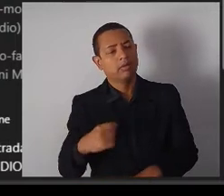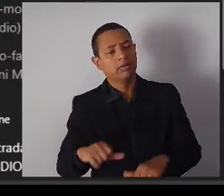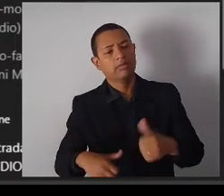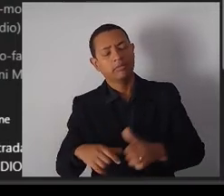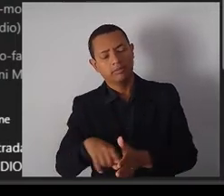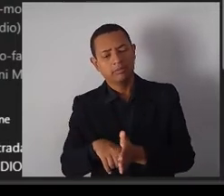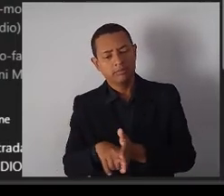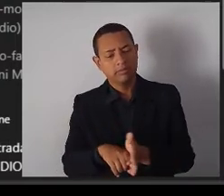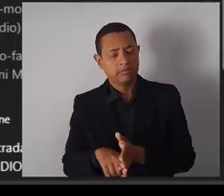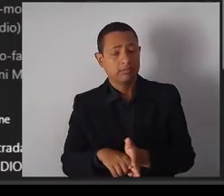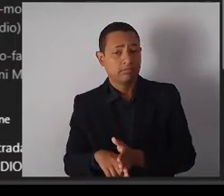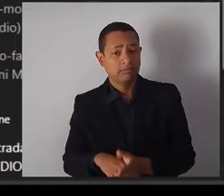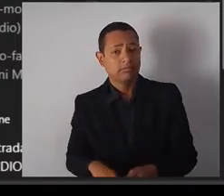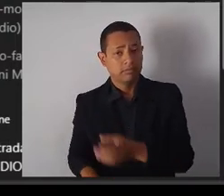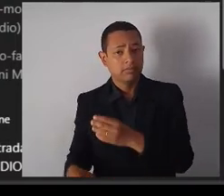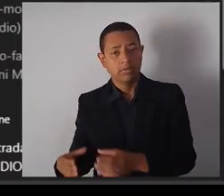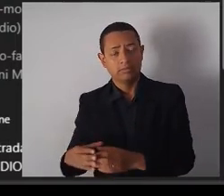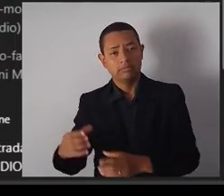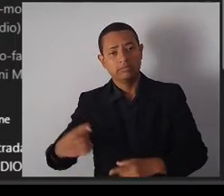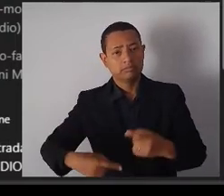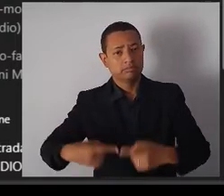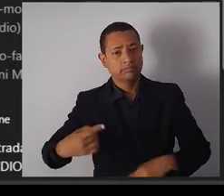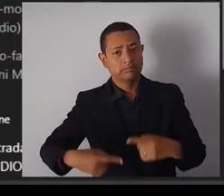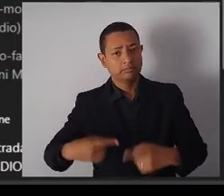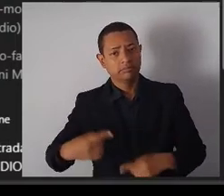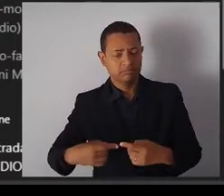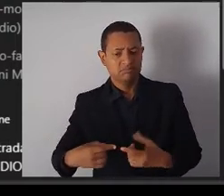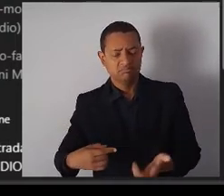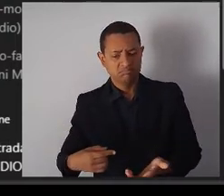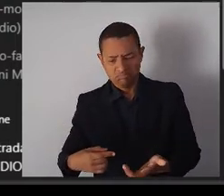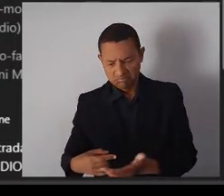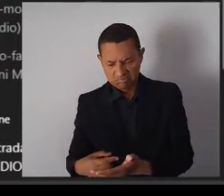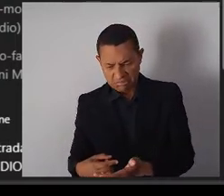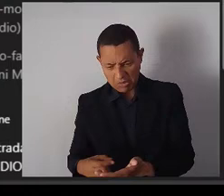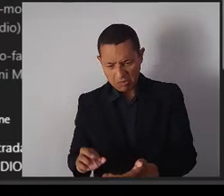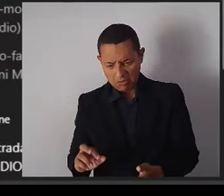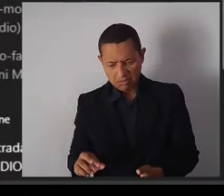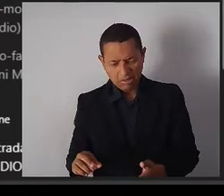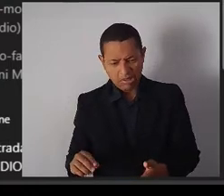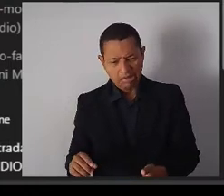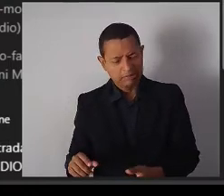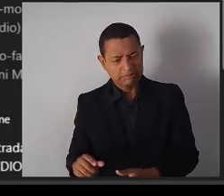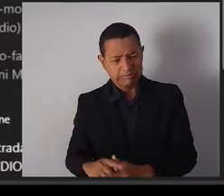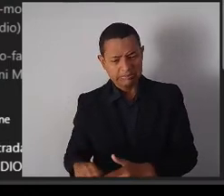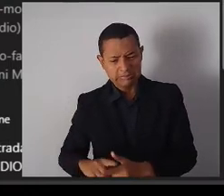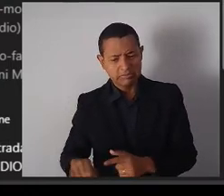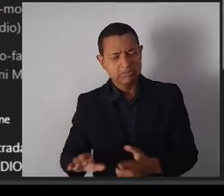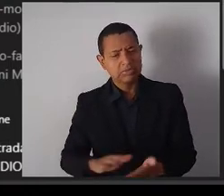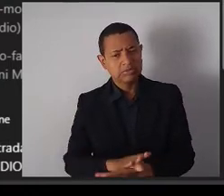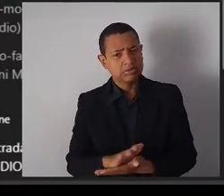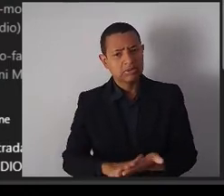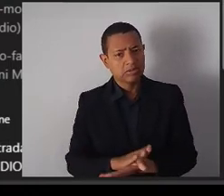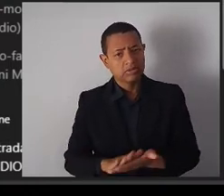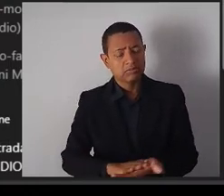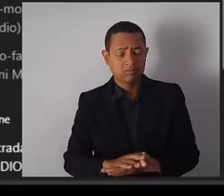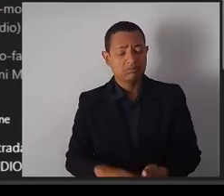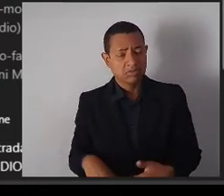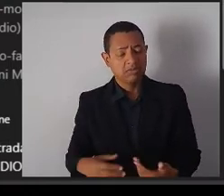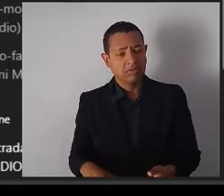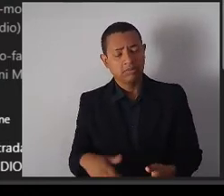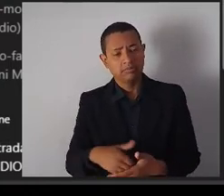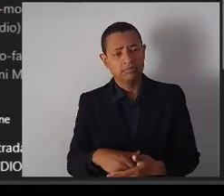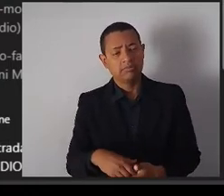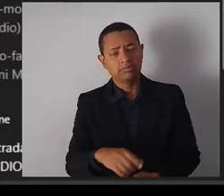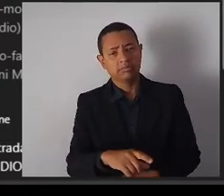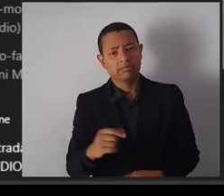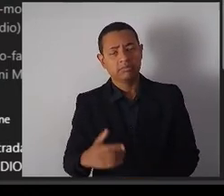instâncias burocráticas do partido, sem nenhuma irregularidade, e em seguida foi submetida, como manda a legislação eleitoral, ao